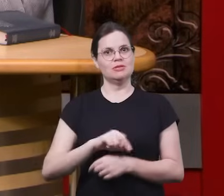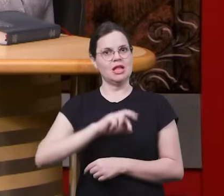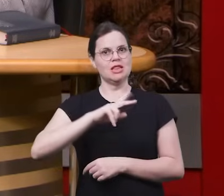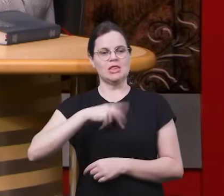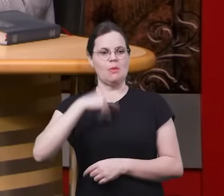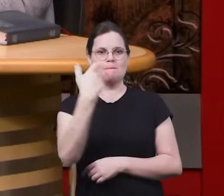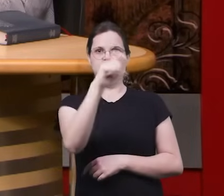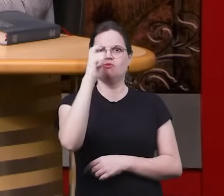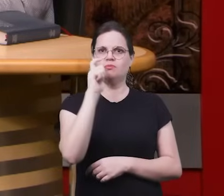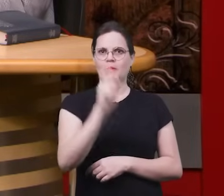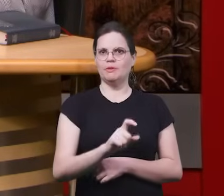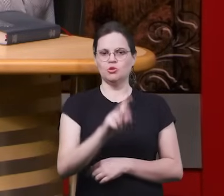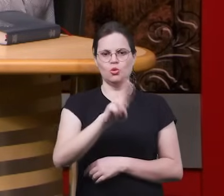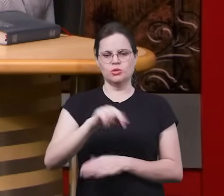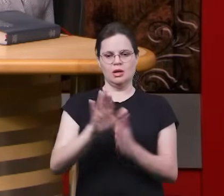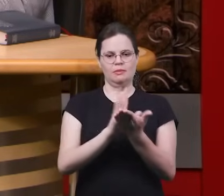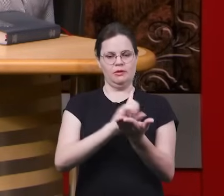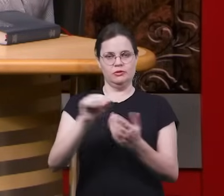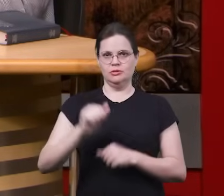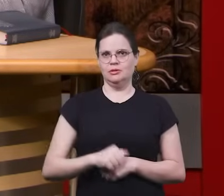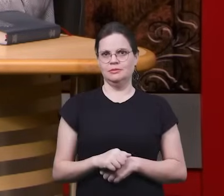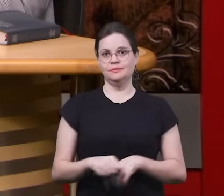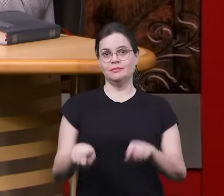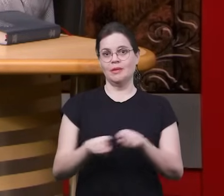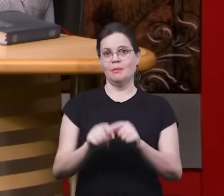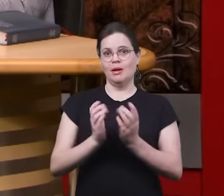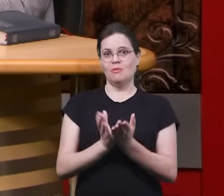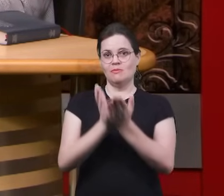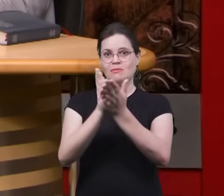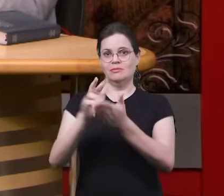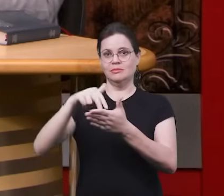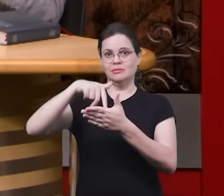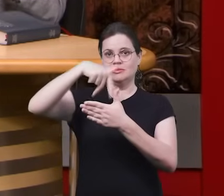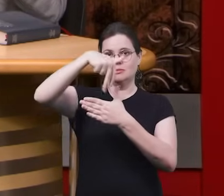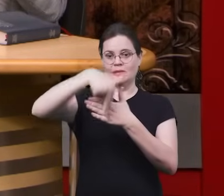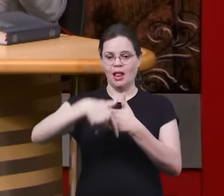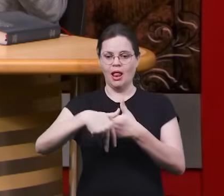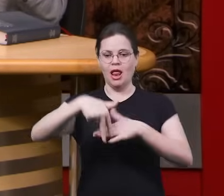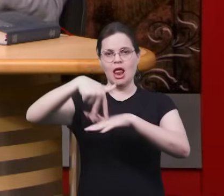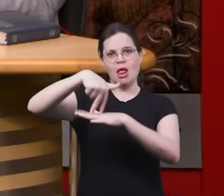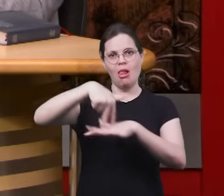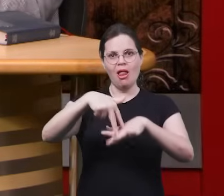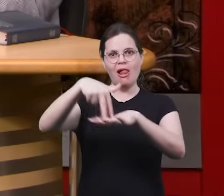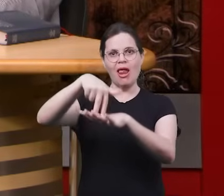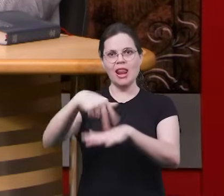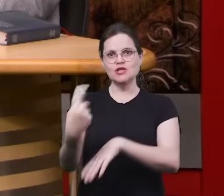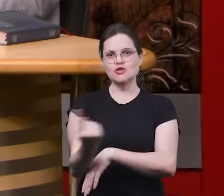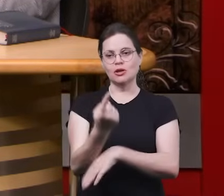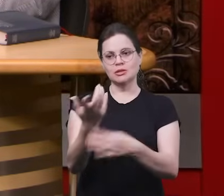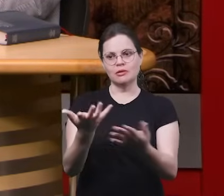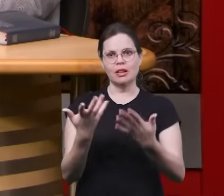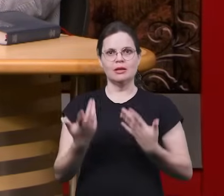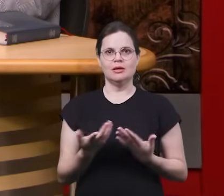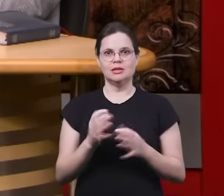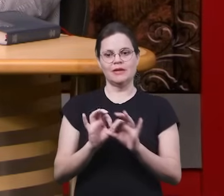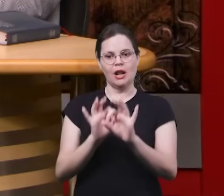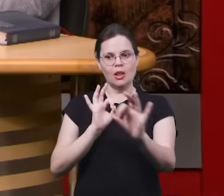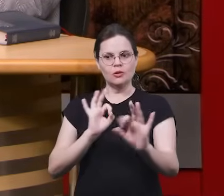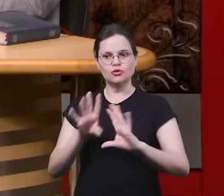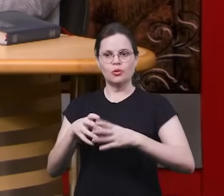Ele entregou uma revelação maravilhosa, daqui a pouco ele entregou outra que não tinha nada a ver. Então ele tinha que entender uma coisa